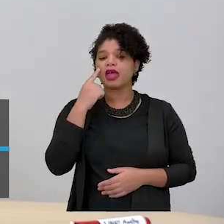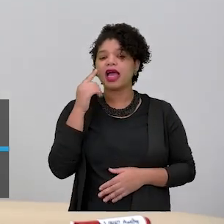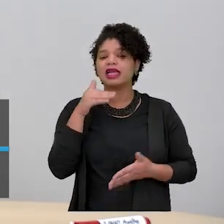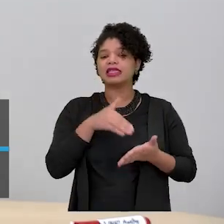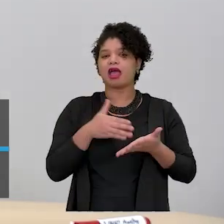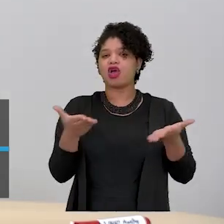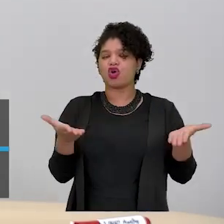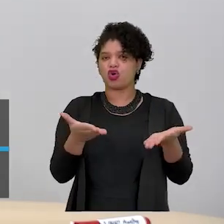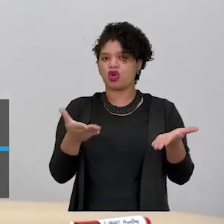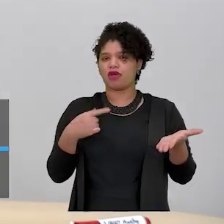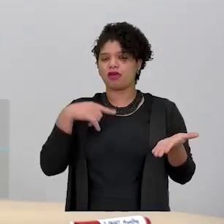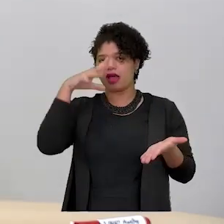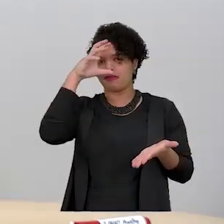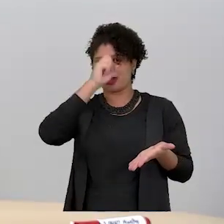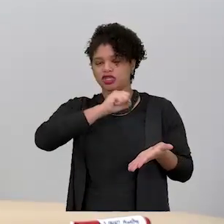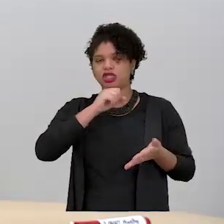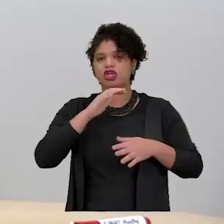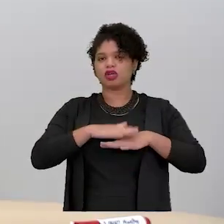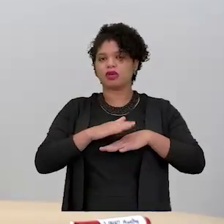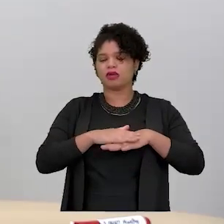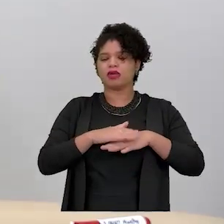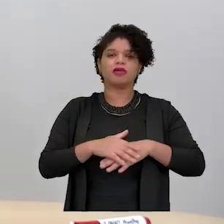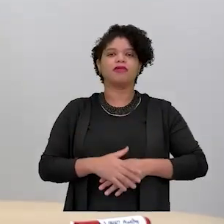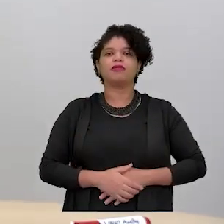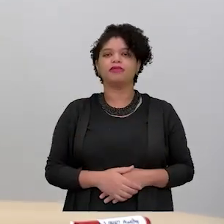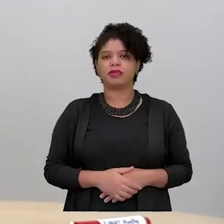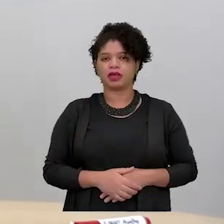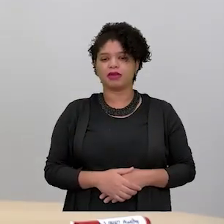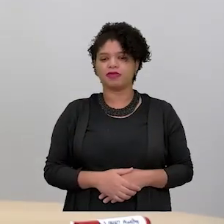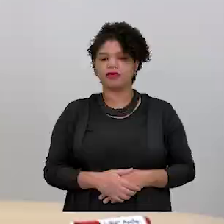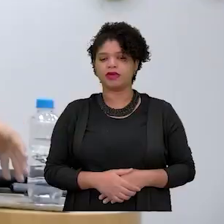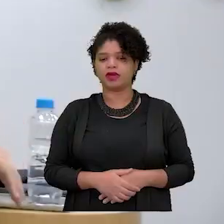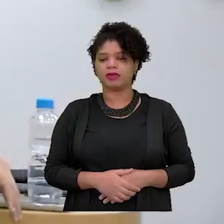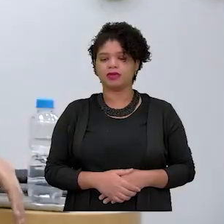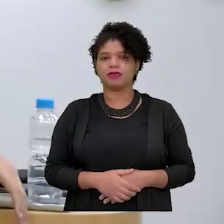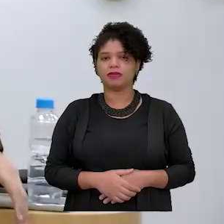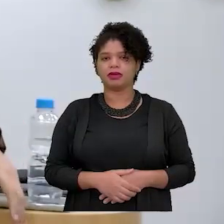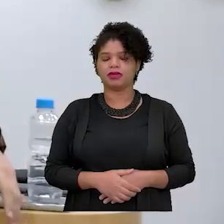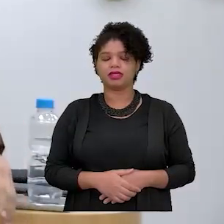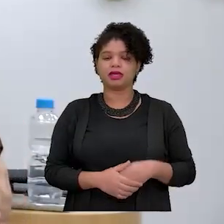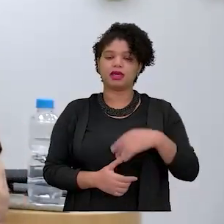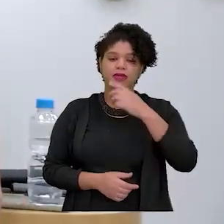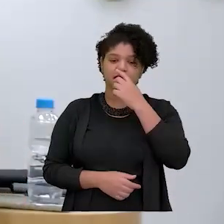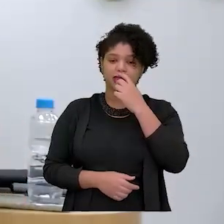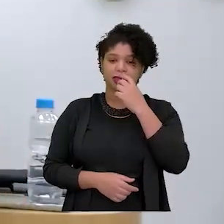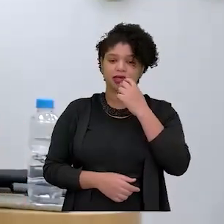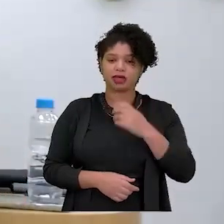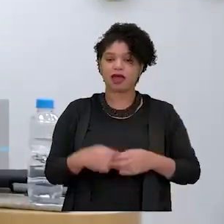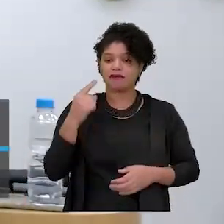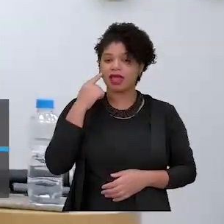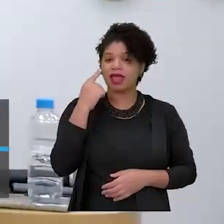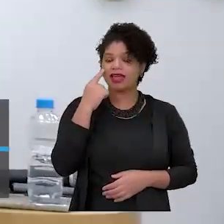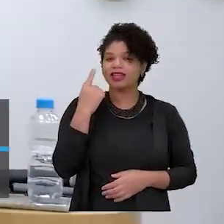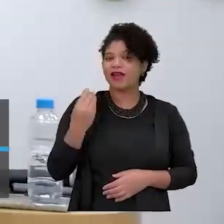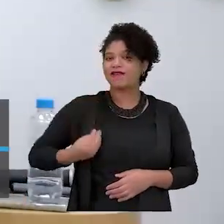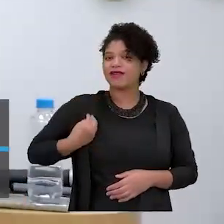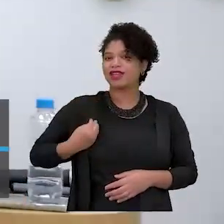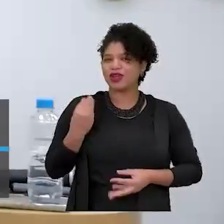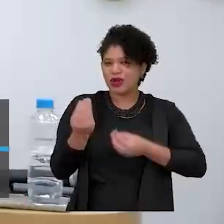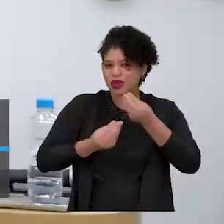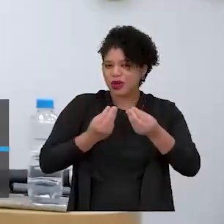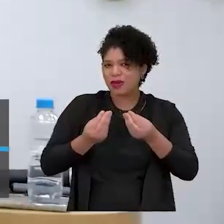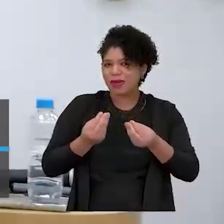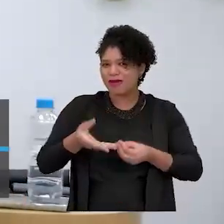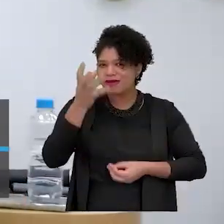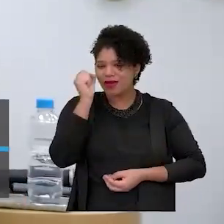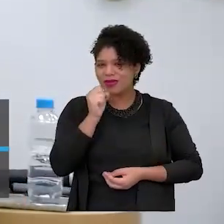aqui. Ai, aprendi que não posso fazer isso. Então são coisas que a gente vai aprendendo o tempo todo. Uhum. E aprendizagem é a lei da vida. Vamos continuar aqui